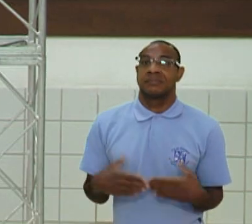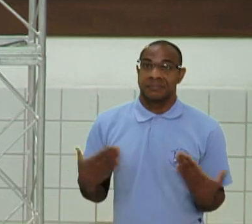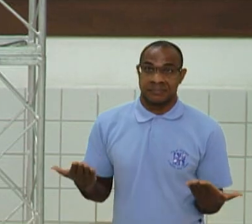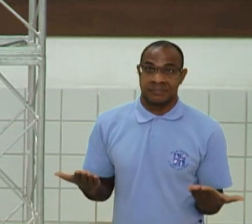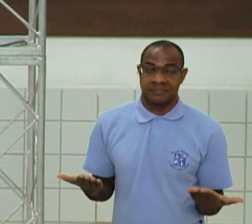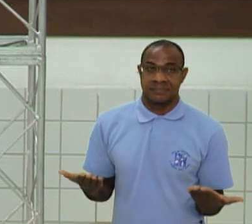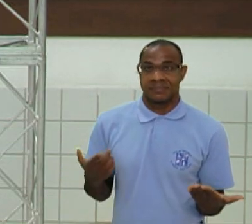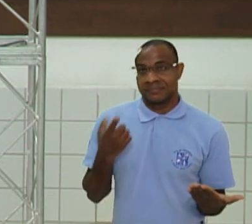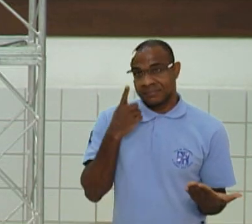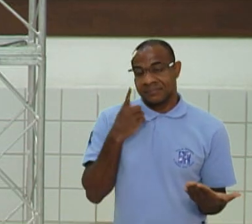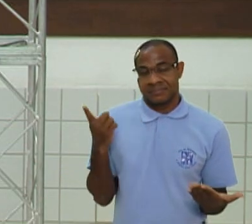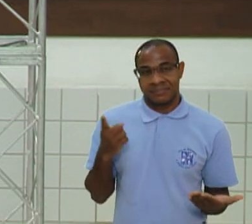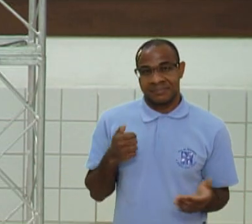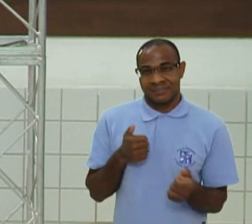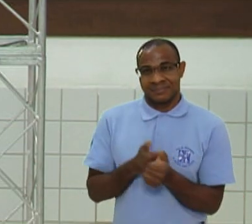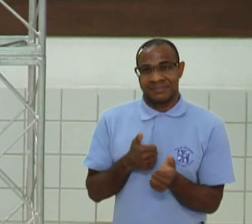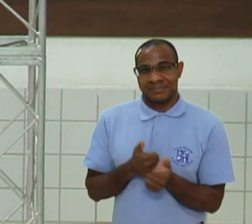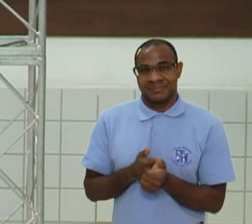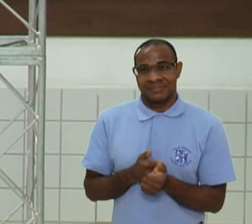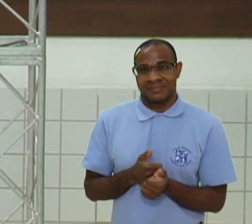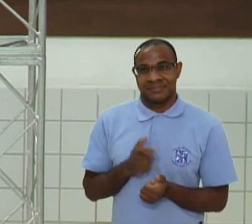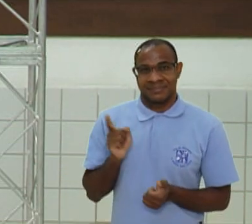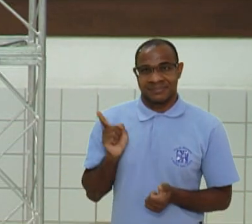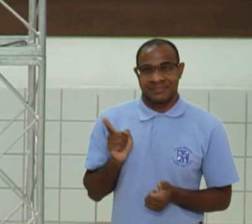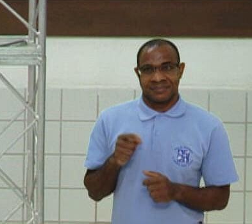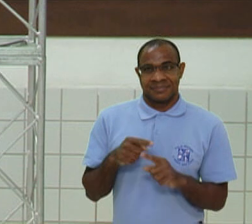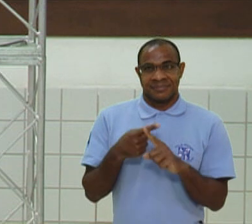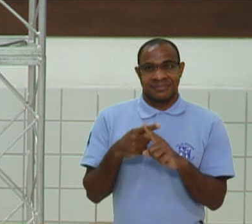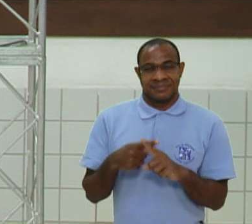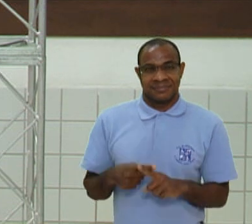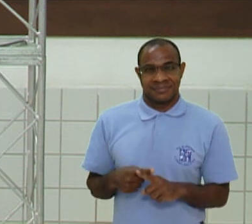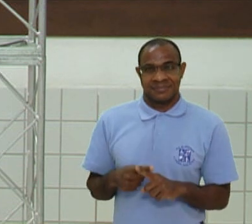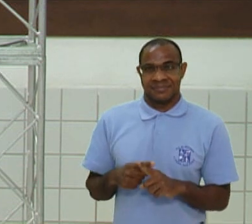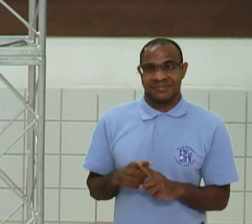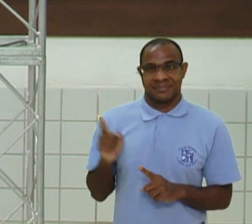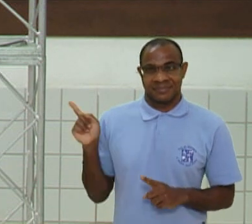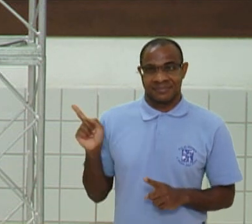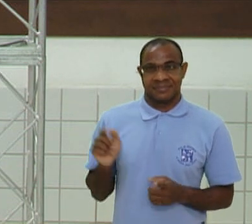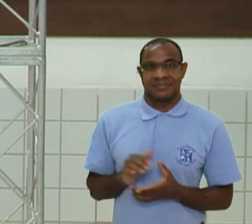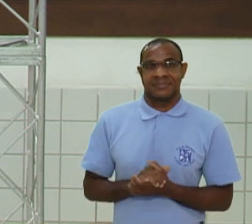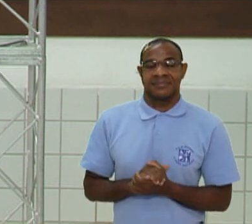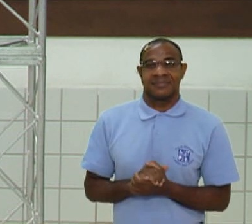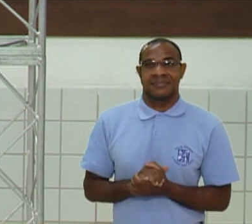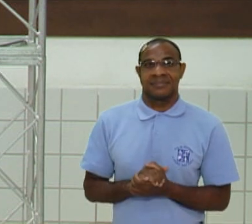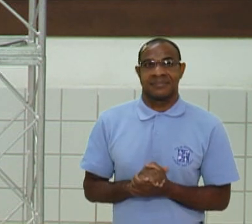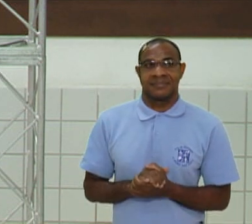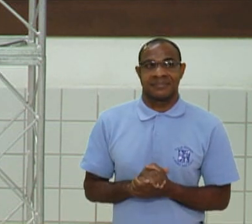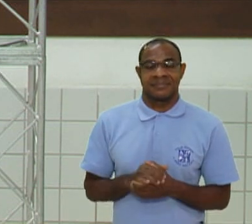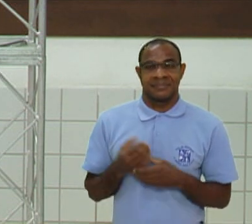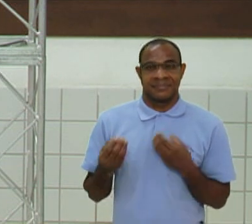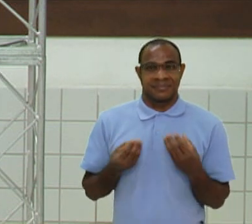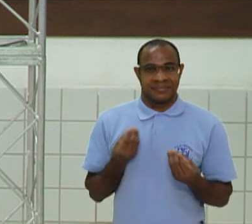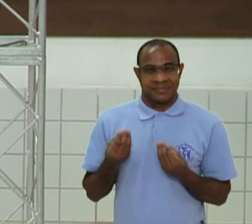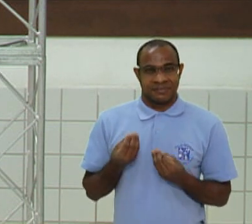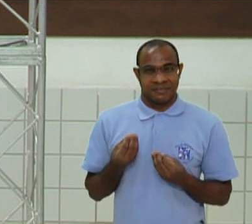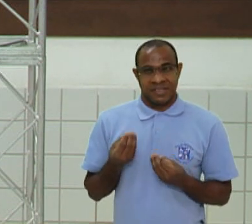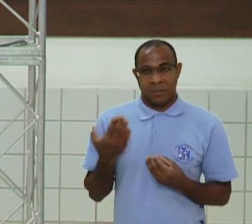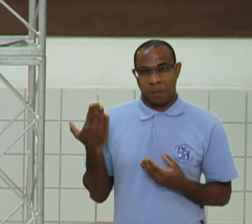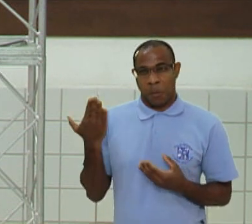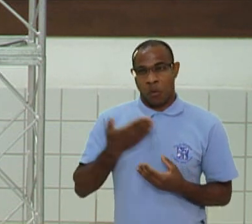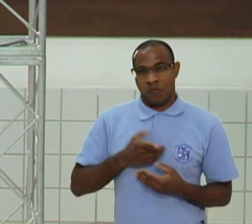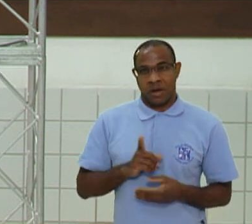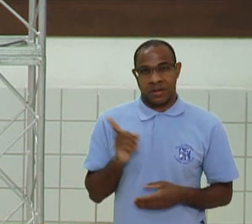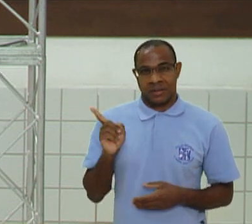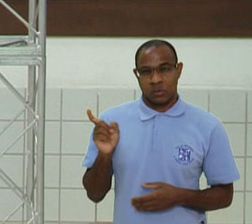Vamos lá, turma? Chegar um pouquinho mais perto. Multiplicação de complexo na forma algébrica. Eu vou provar para você